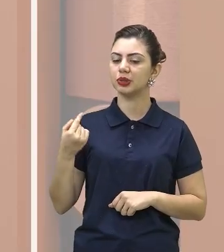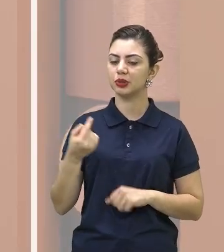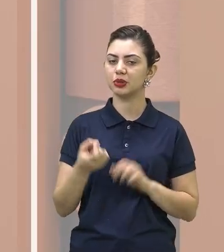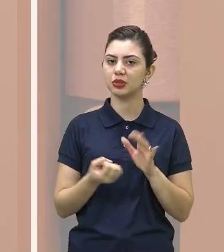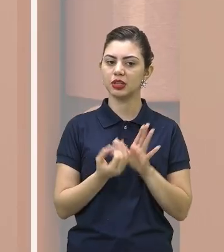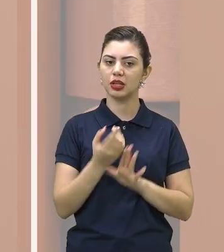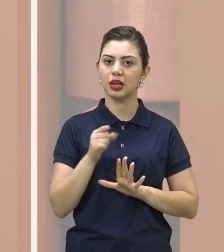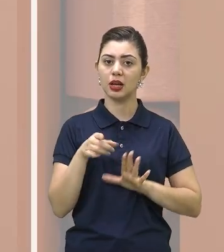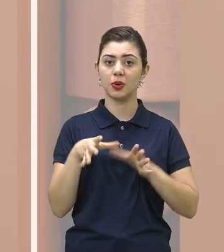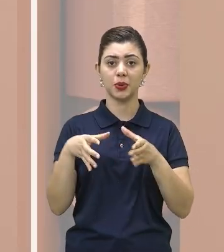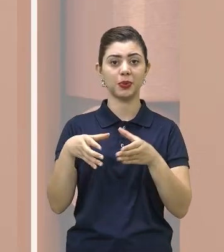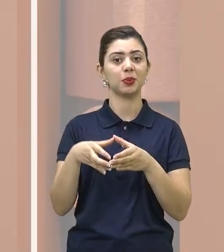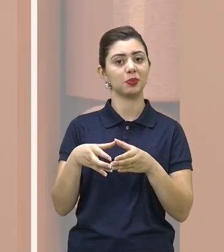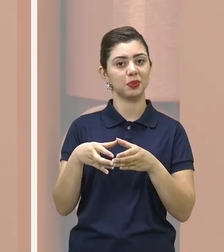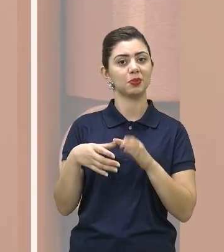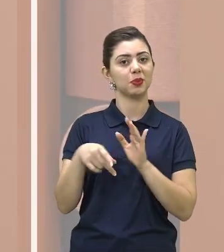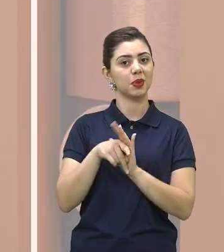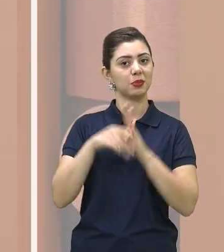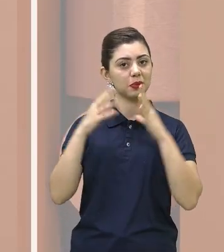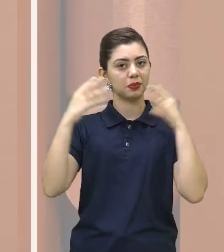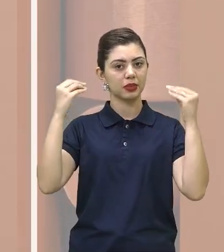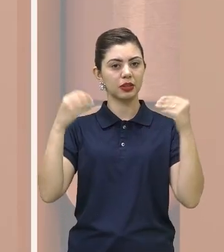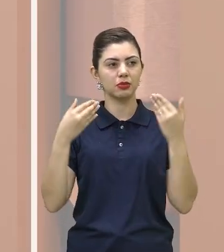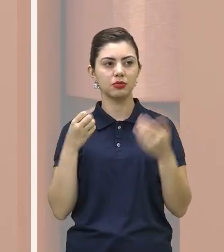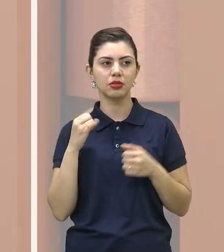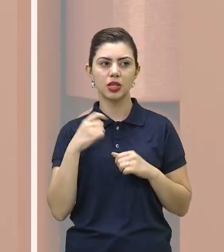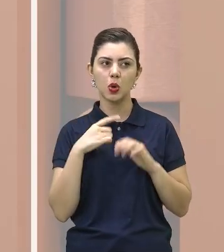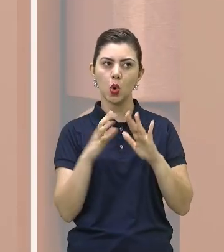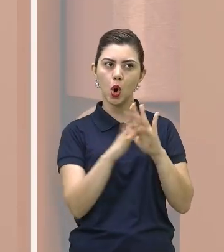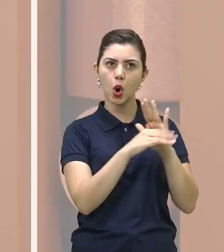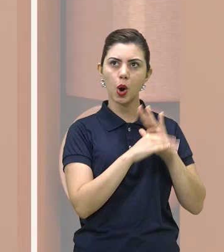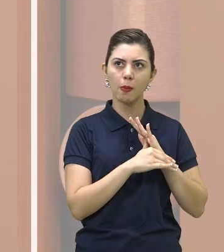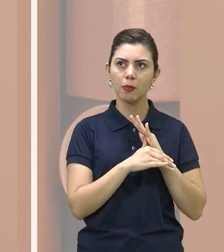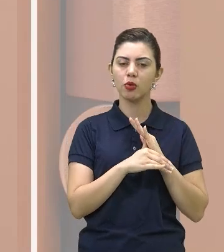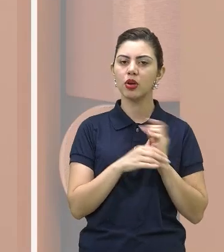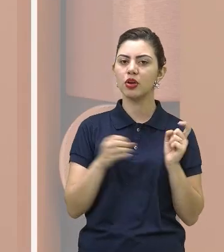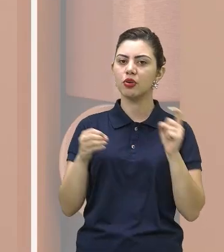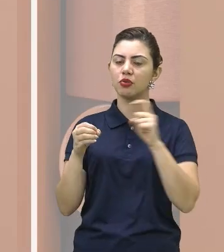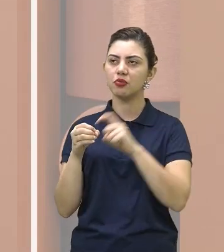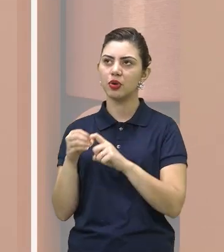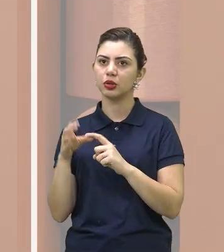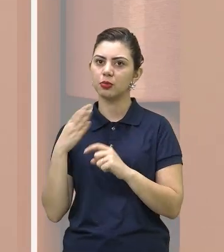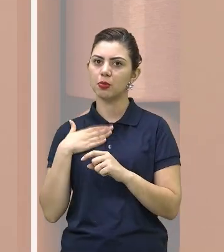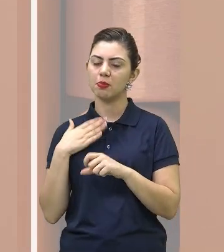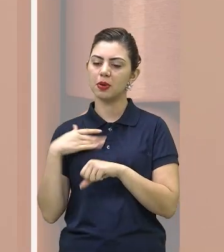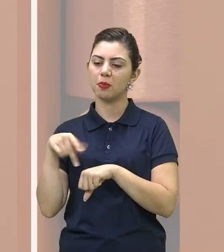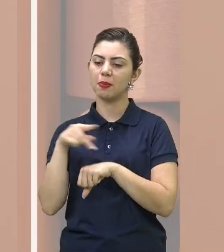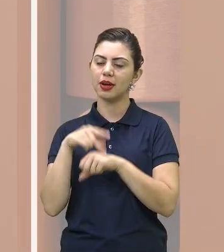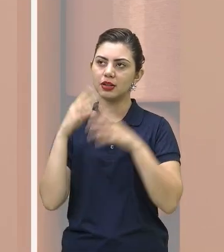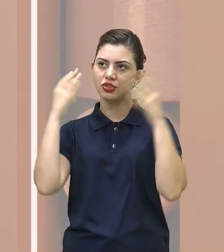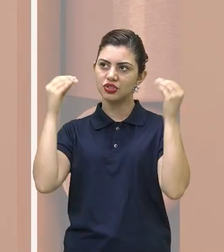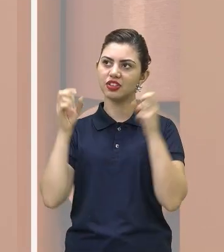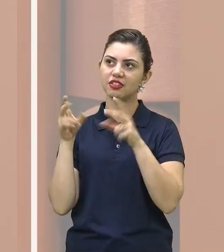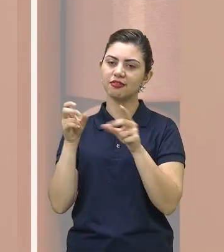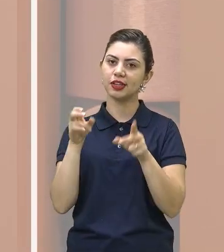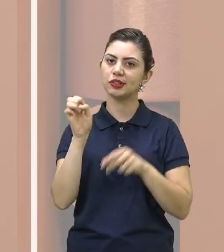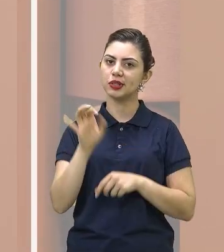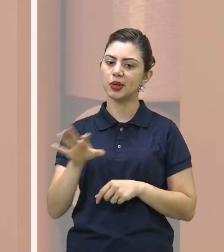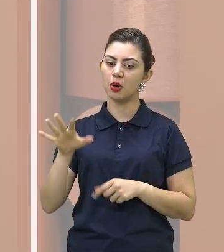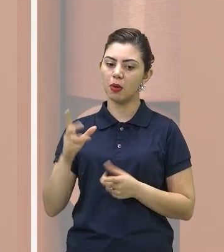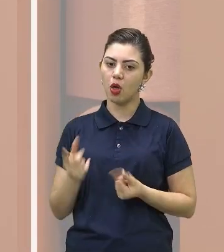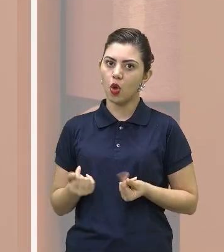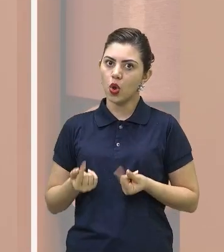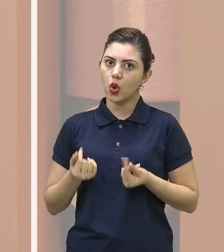Índias Ocidentais. Se eu saqueio, eu levo lá para o meu país, eu vendo na Europa e lucro muito com isso, tá certo?